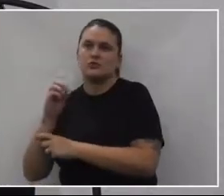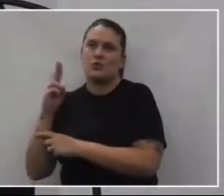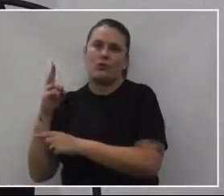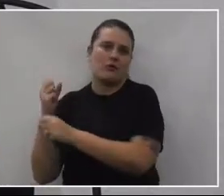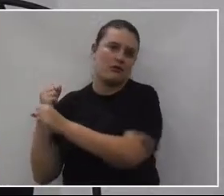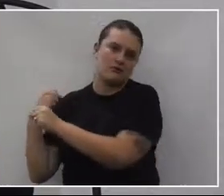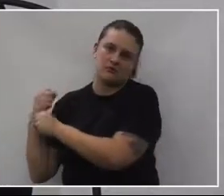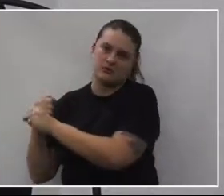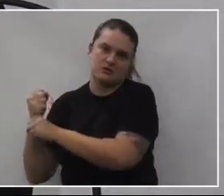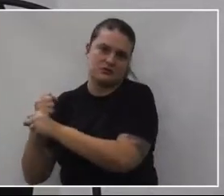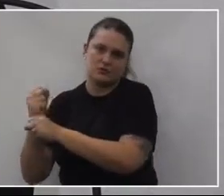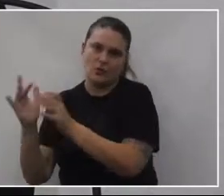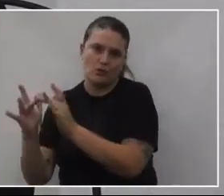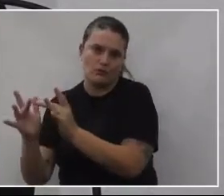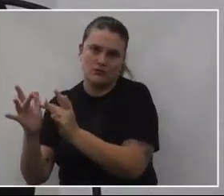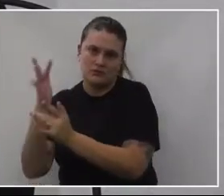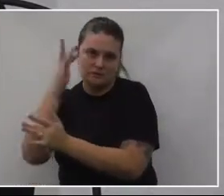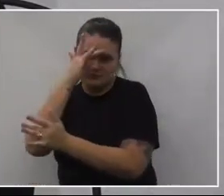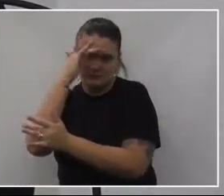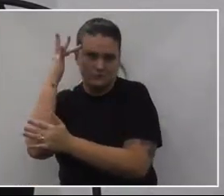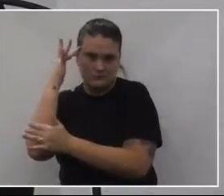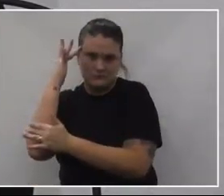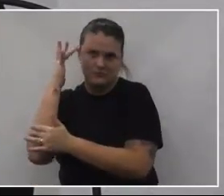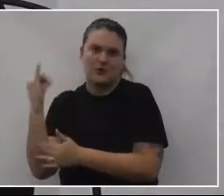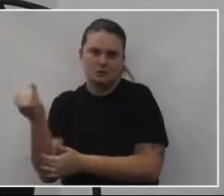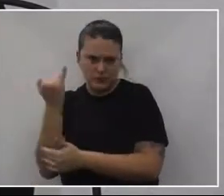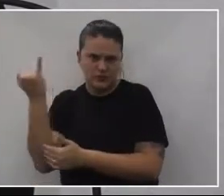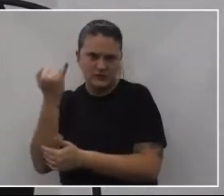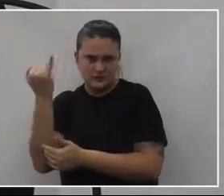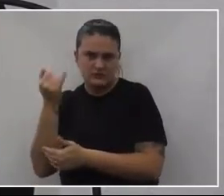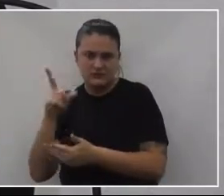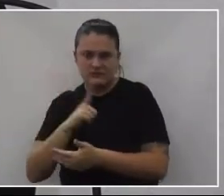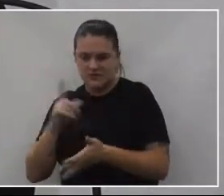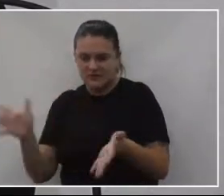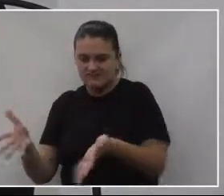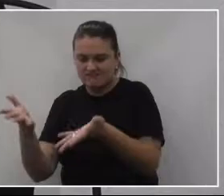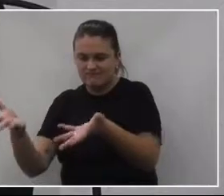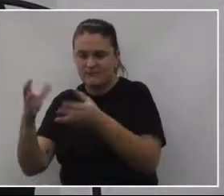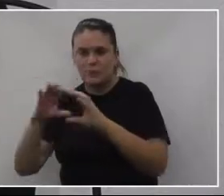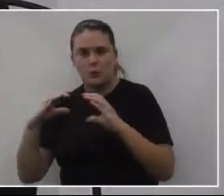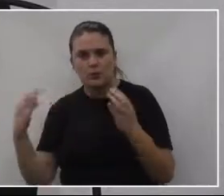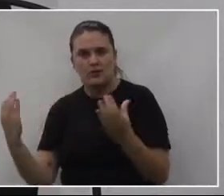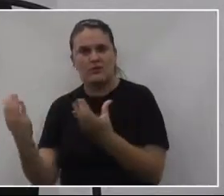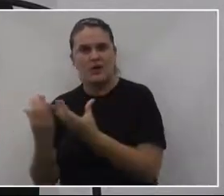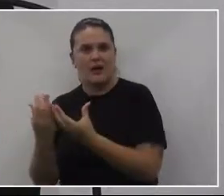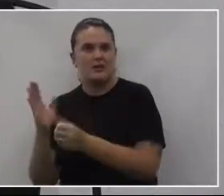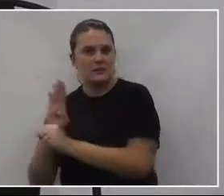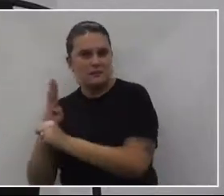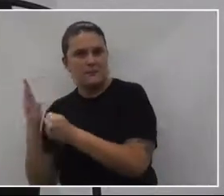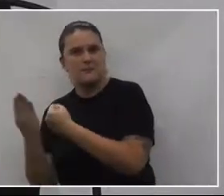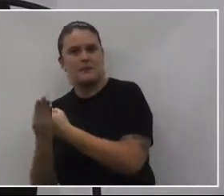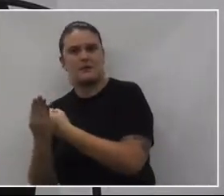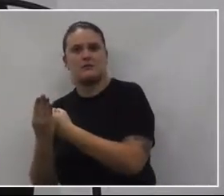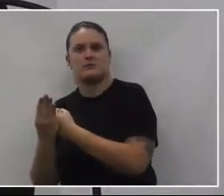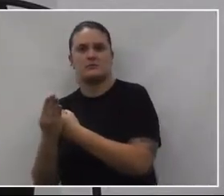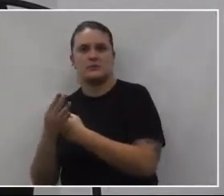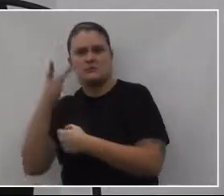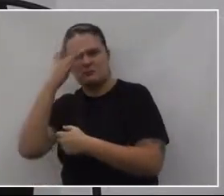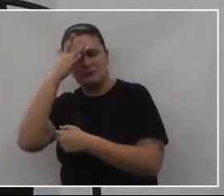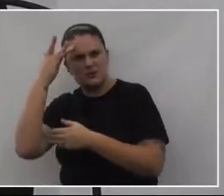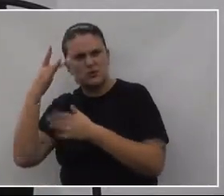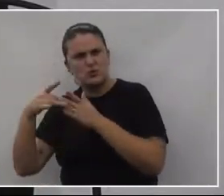da sua vida. E seria de grande importância o incentivo aí a comunidades, a líderes das comunidades que os